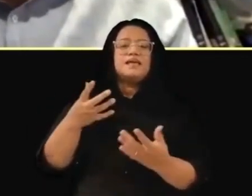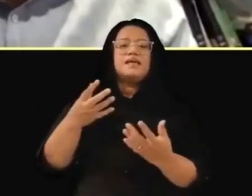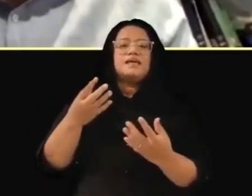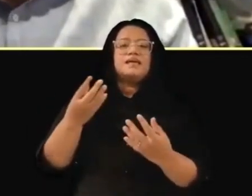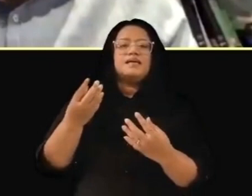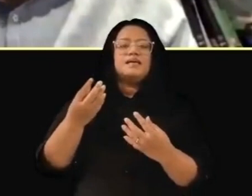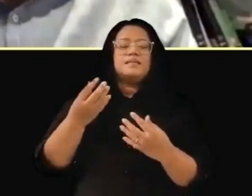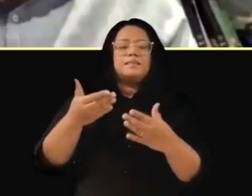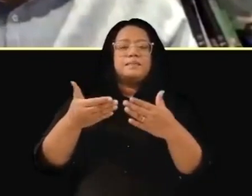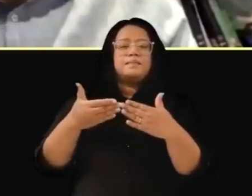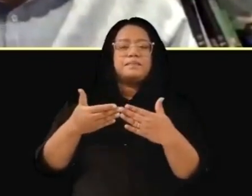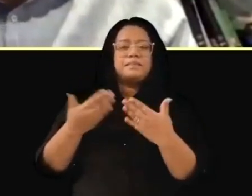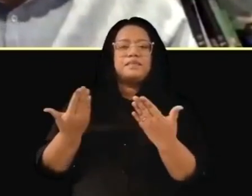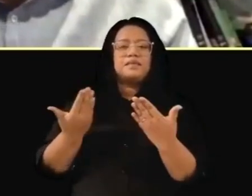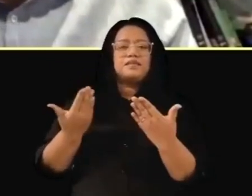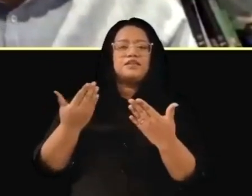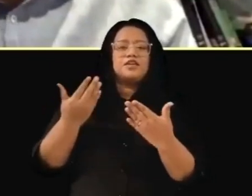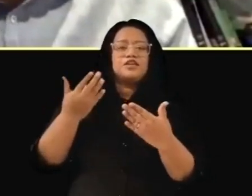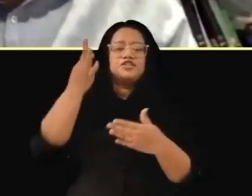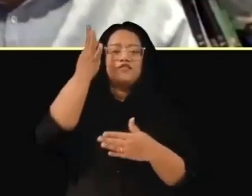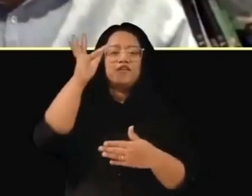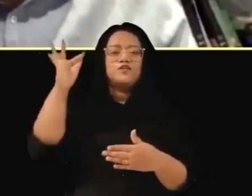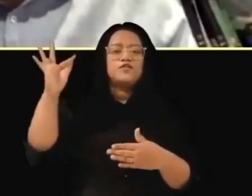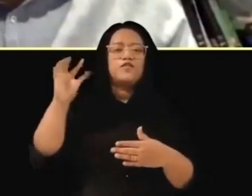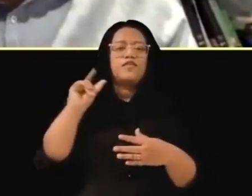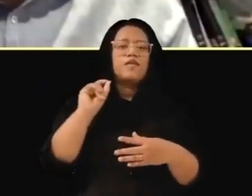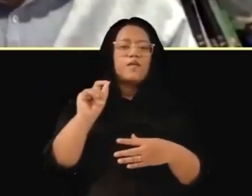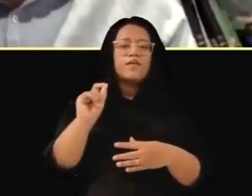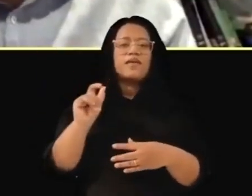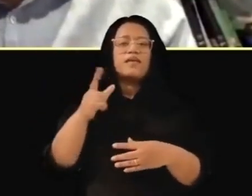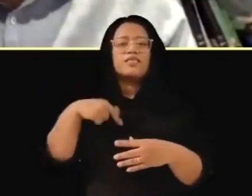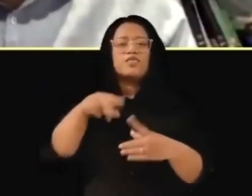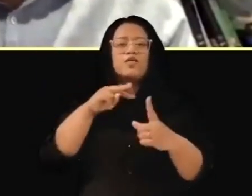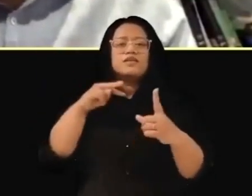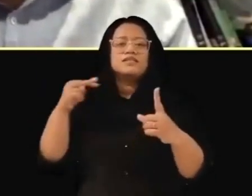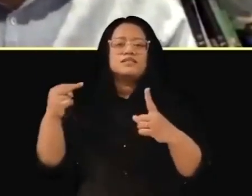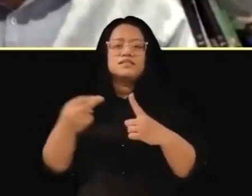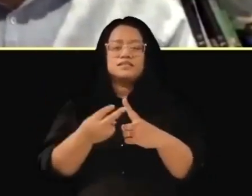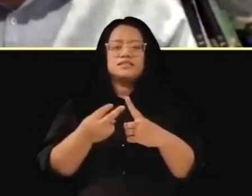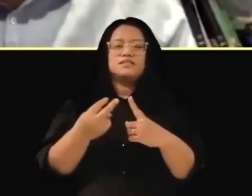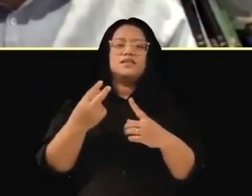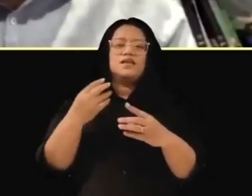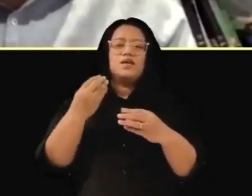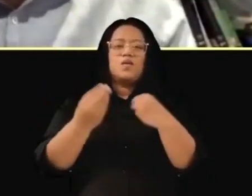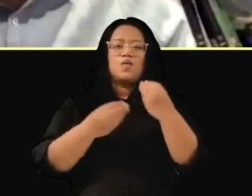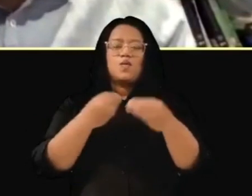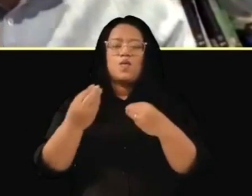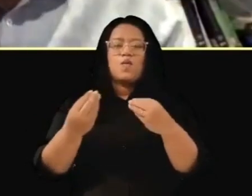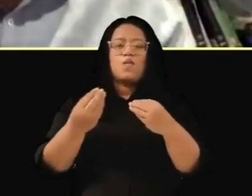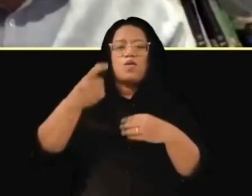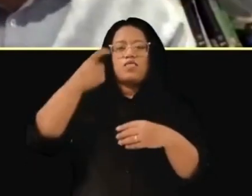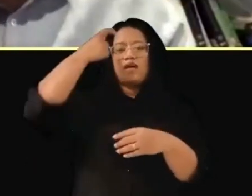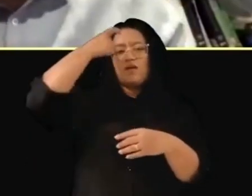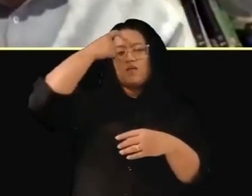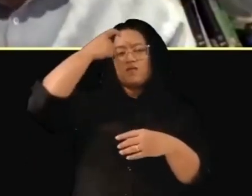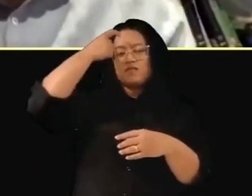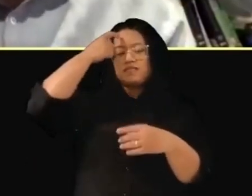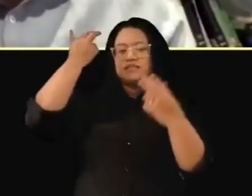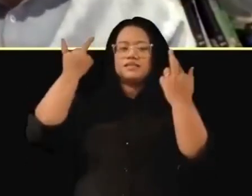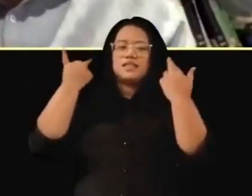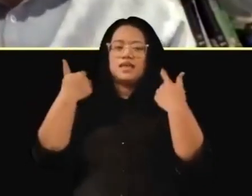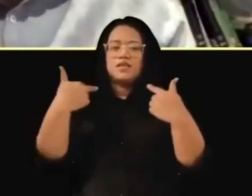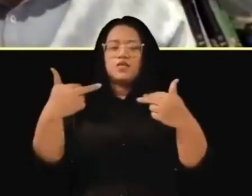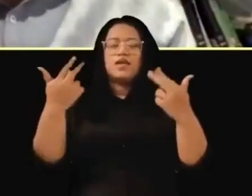permitam um pouco mais de filosofia, a maneira pela qual nós olhamos a exterioridade contraposta à interioridade da consciência, aquilo que nós chamamos de natureza,